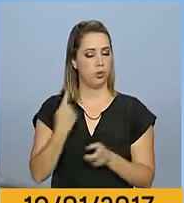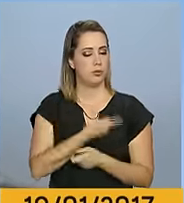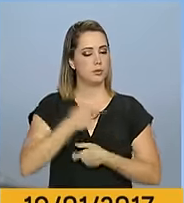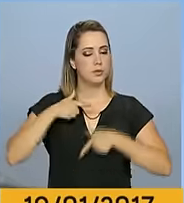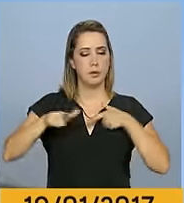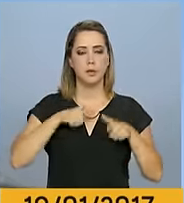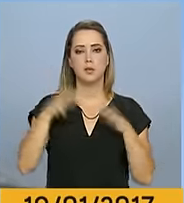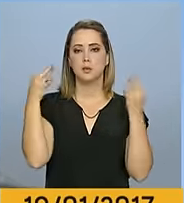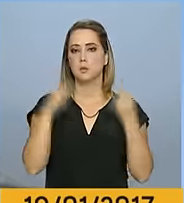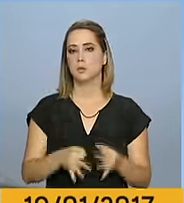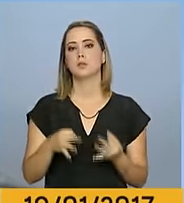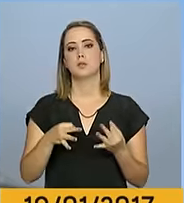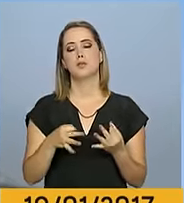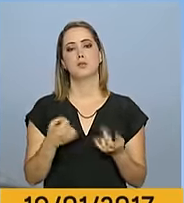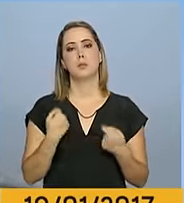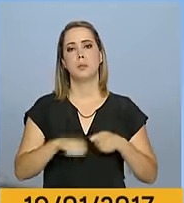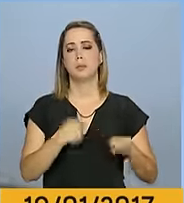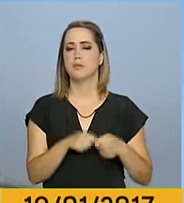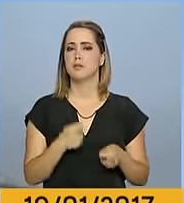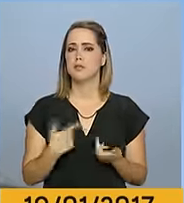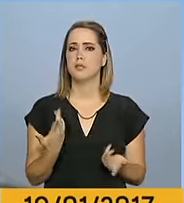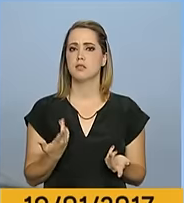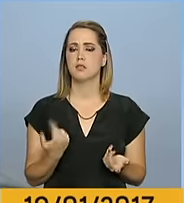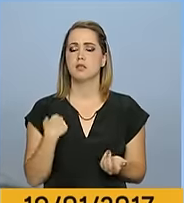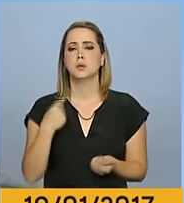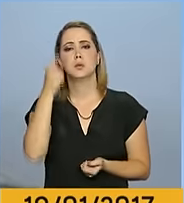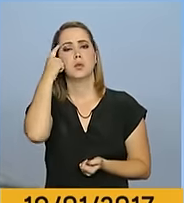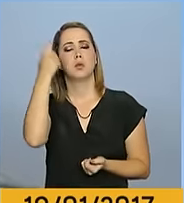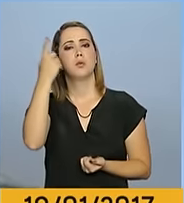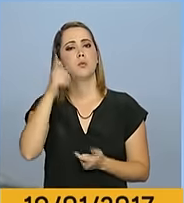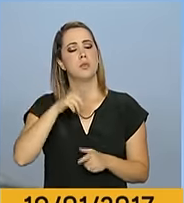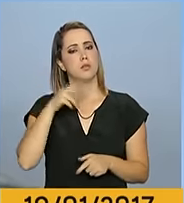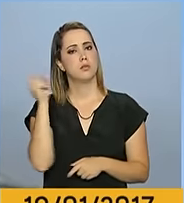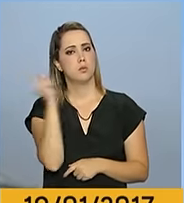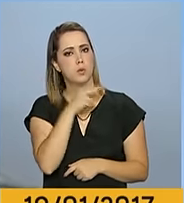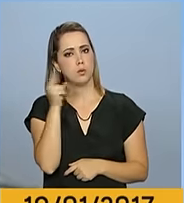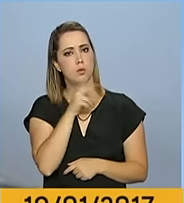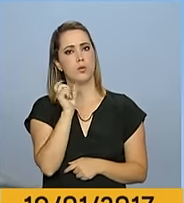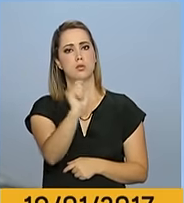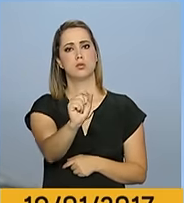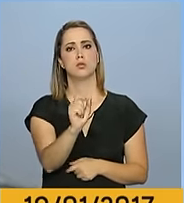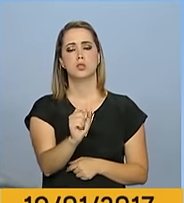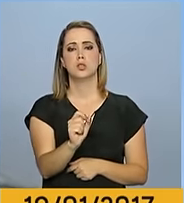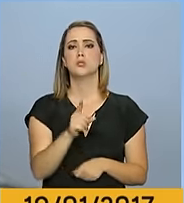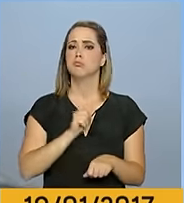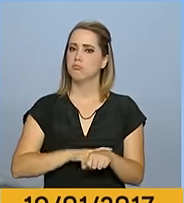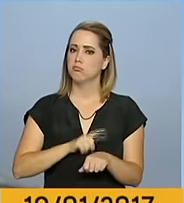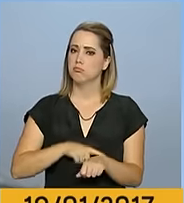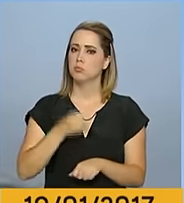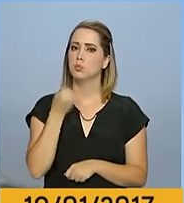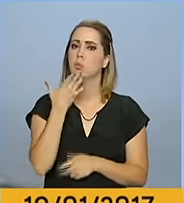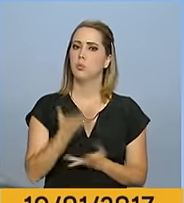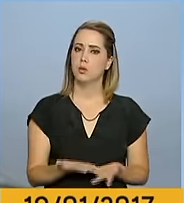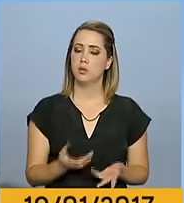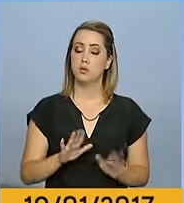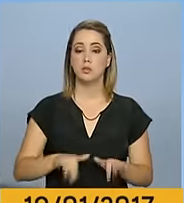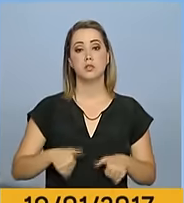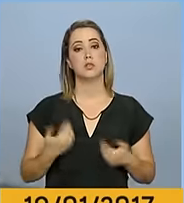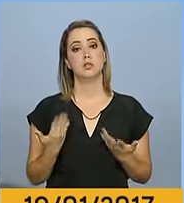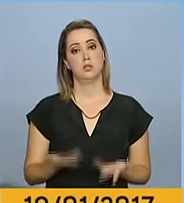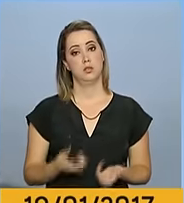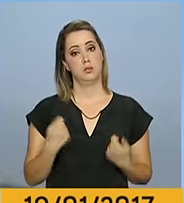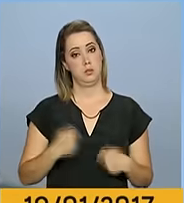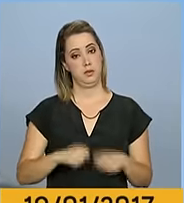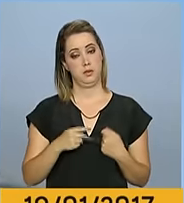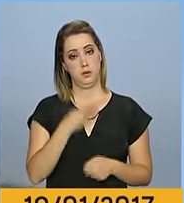indispensáveis, necessárias para o país, penso eu, até com uma agilidade razoável. E para tanto eu tenho que